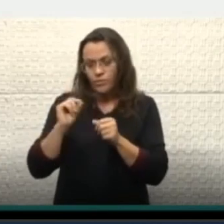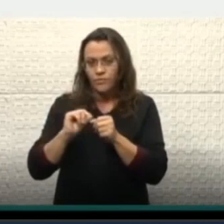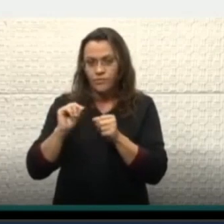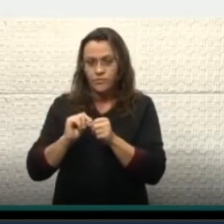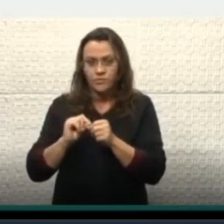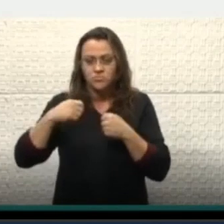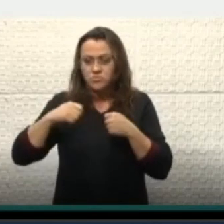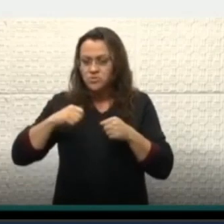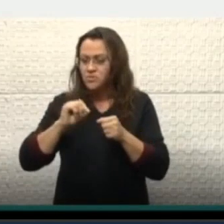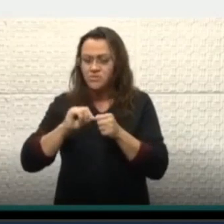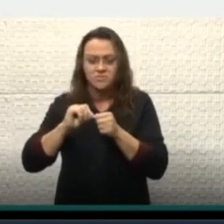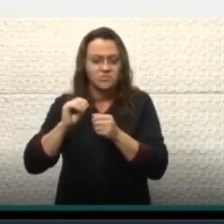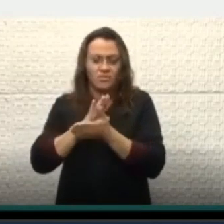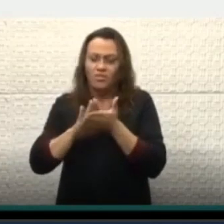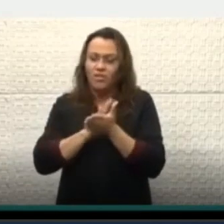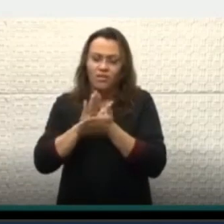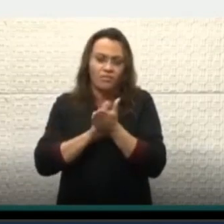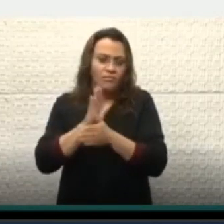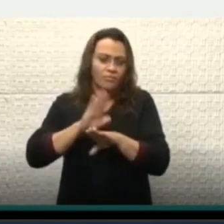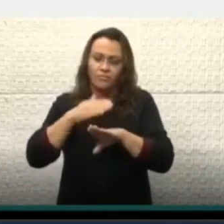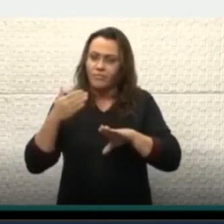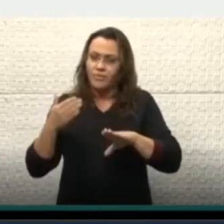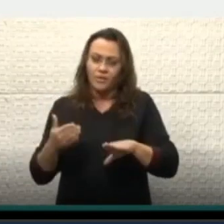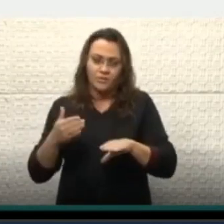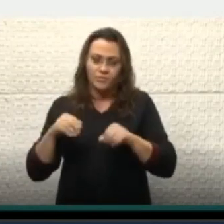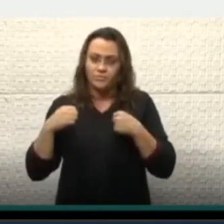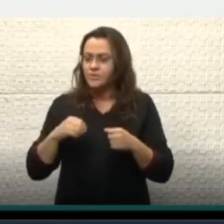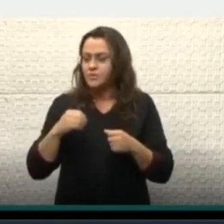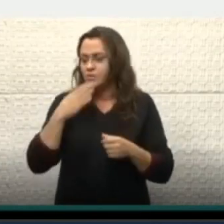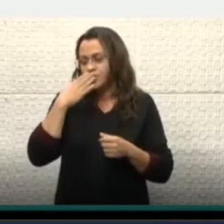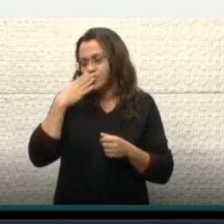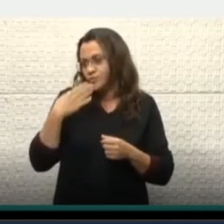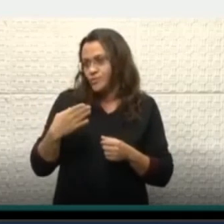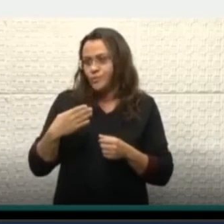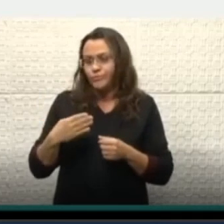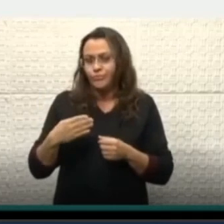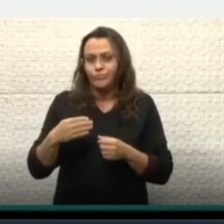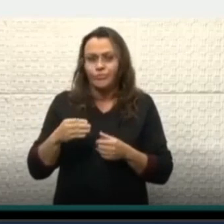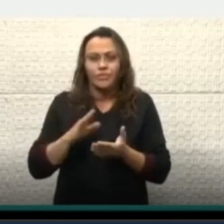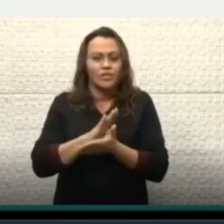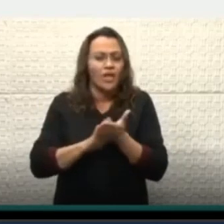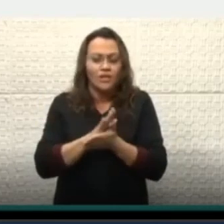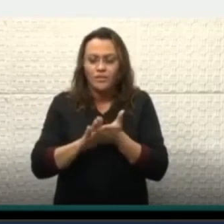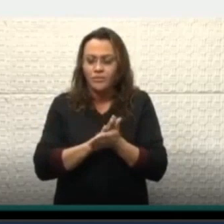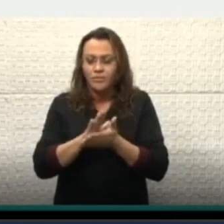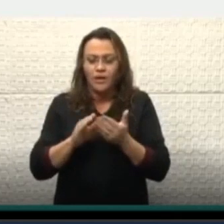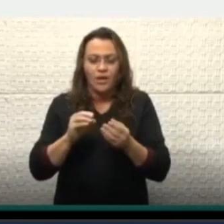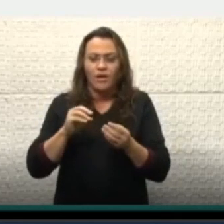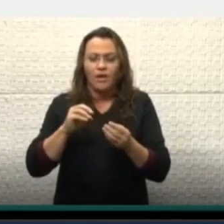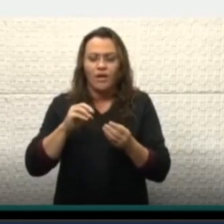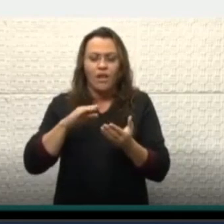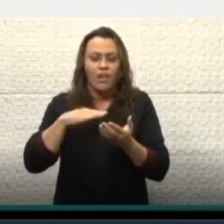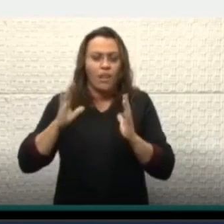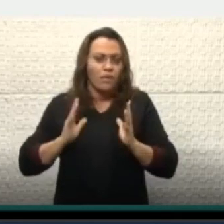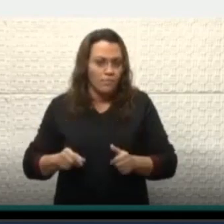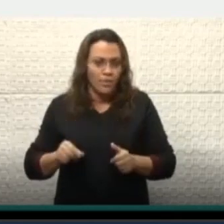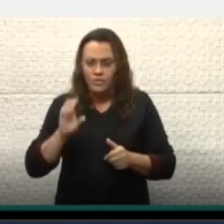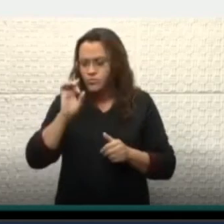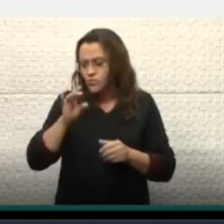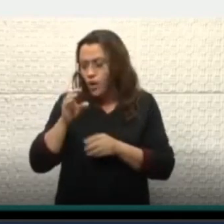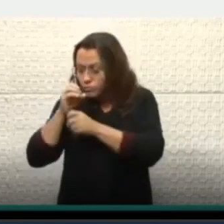lâmina, não tem que fazer mais nada, não tem que colocar nenhum tipo de solvente, não tem que cobrir com lamínula, é só